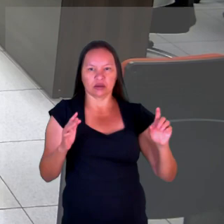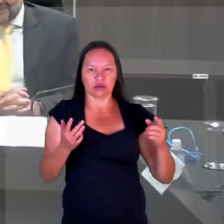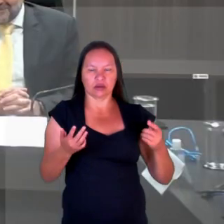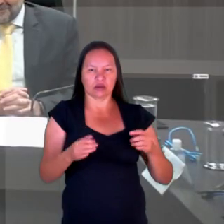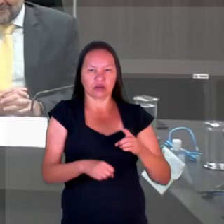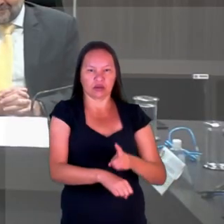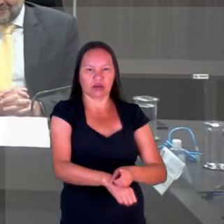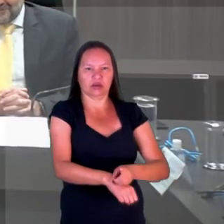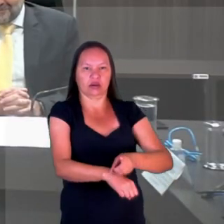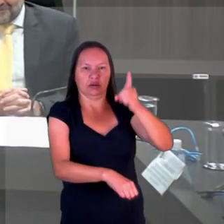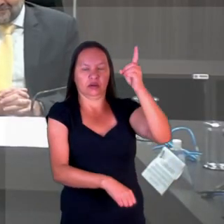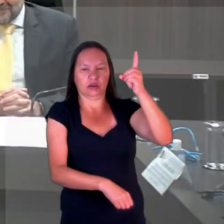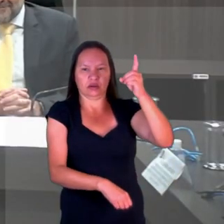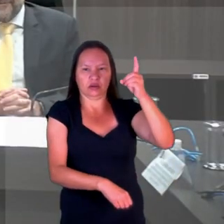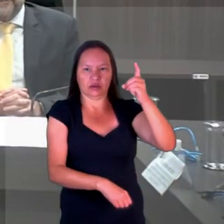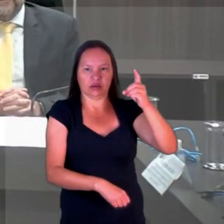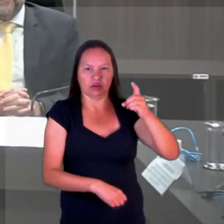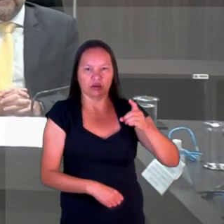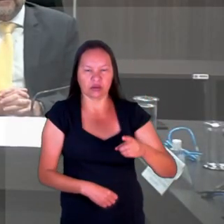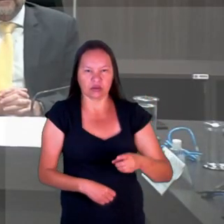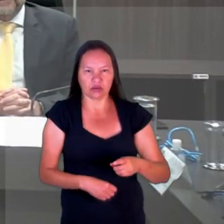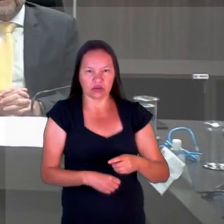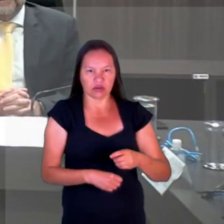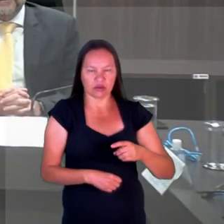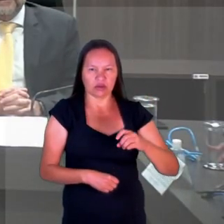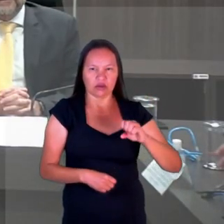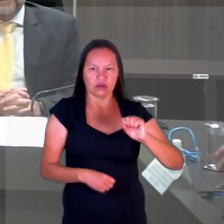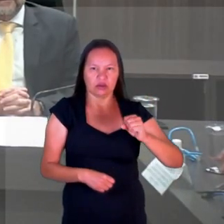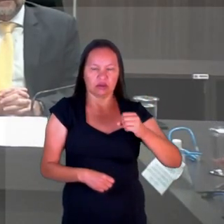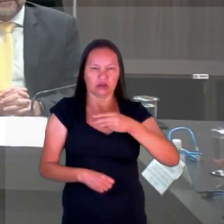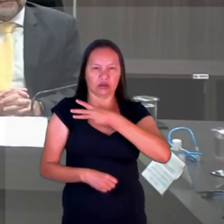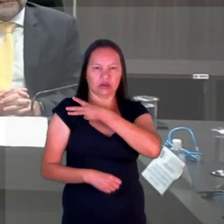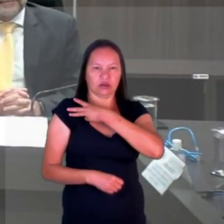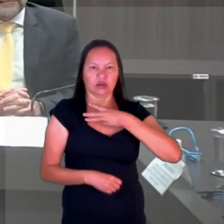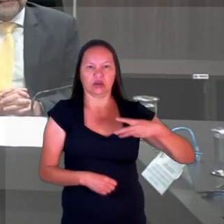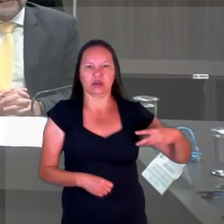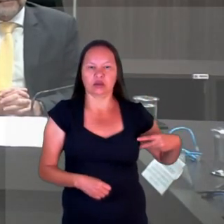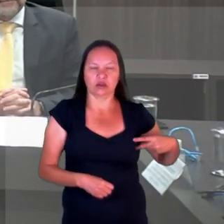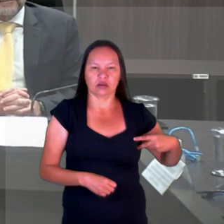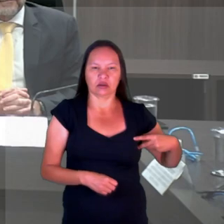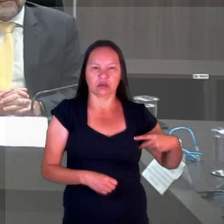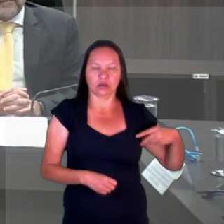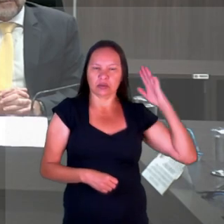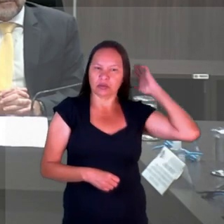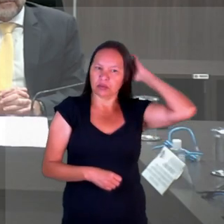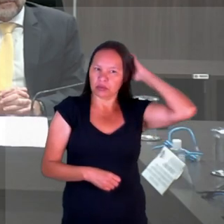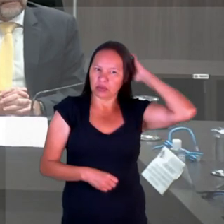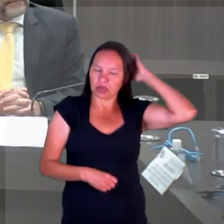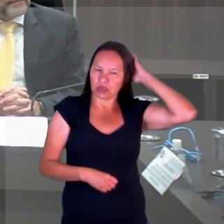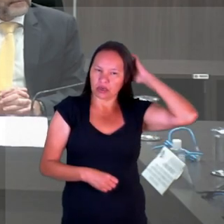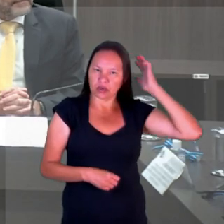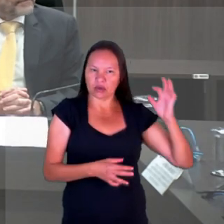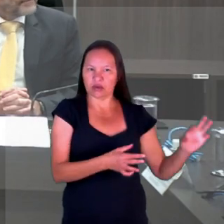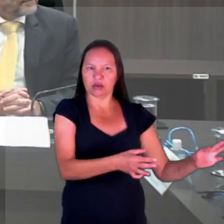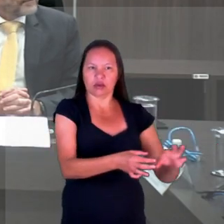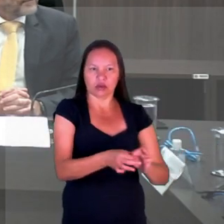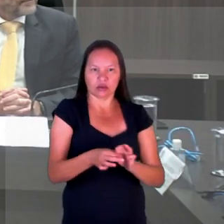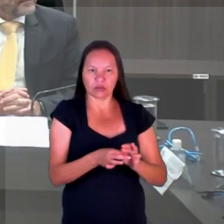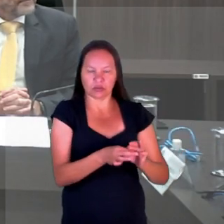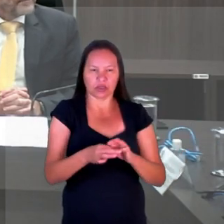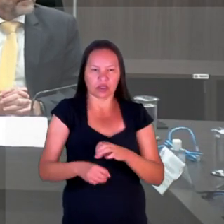Dr Gilberto jacoia procurador-geral de Justiça do Ministério Público do Paraná que nos acompanha virtualmente